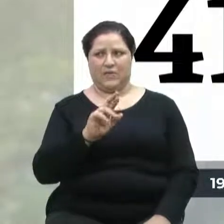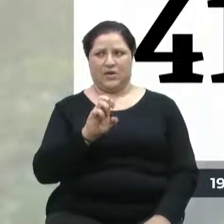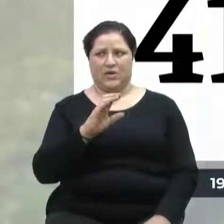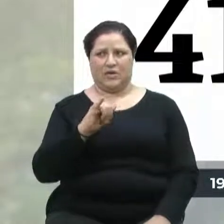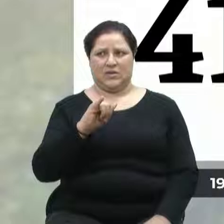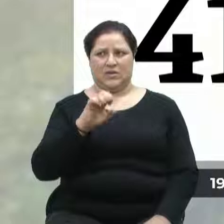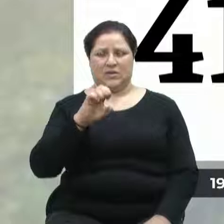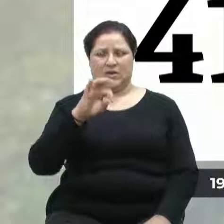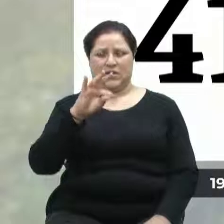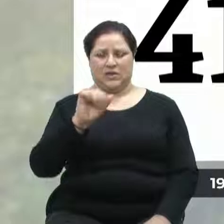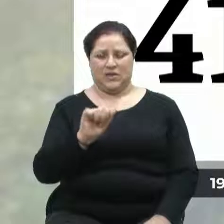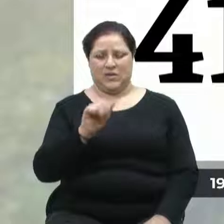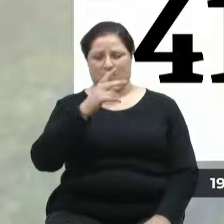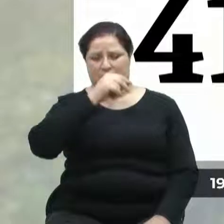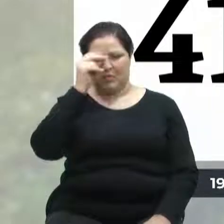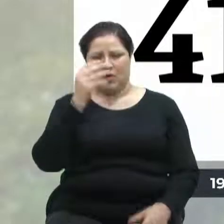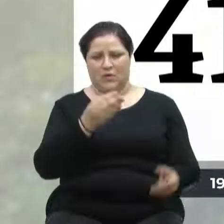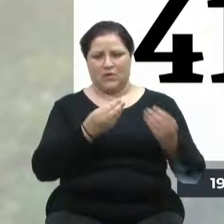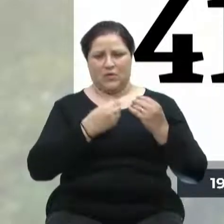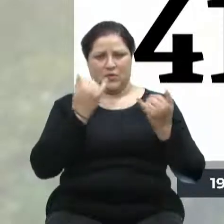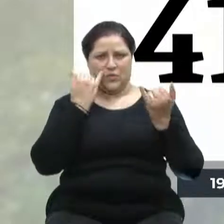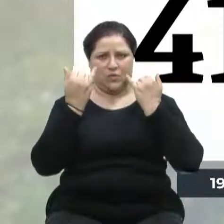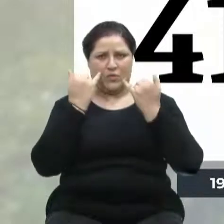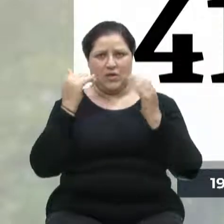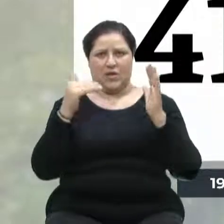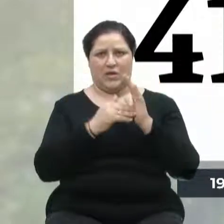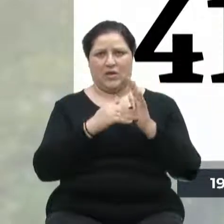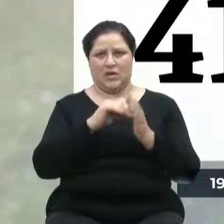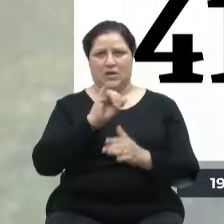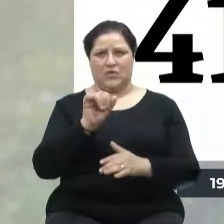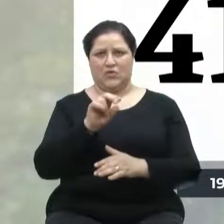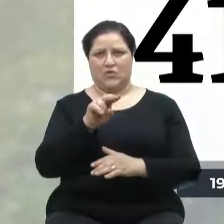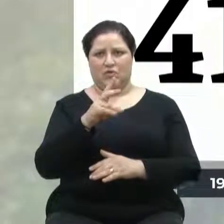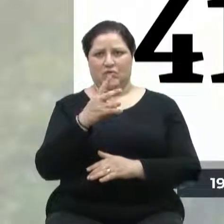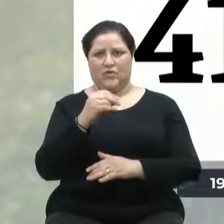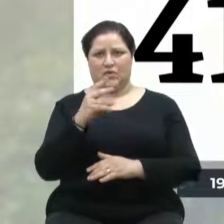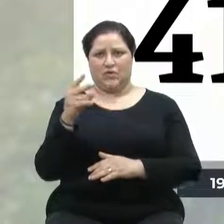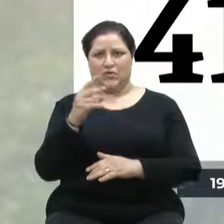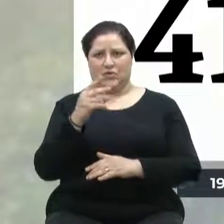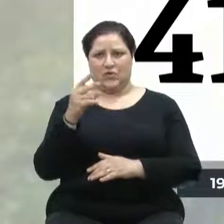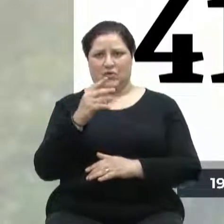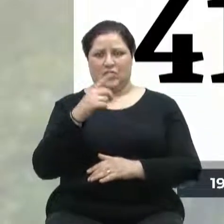de 2022, CNPJs ativos,